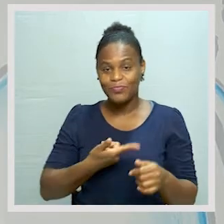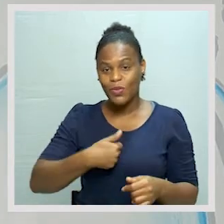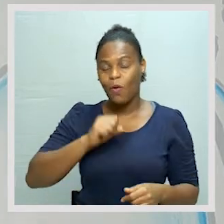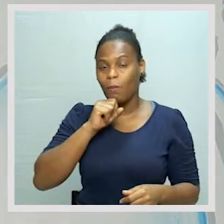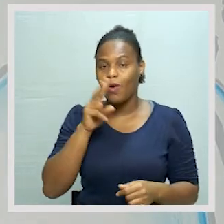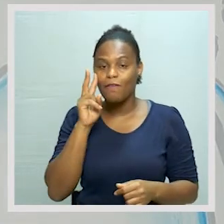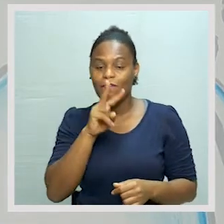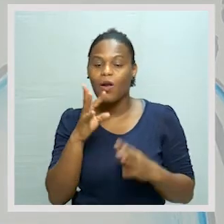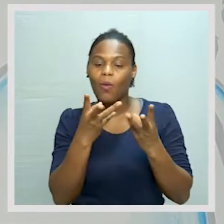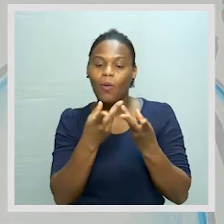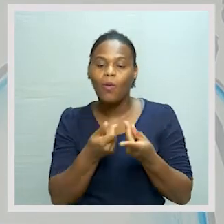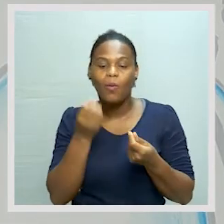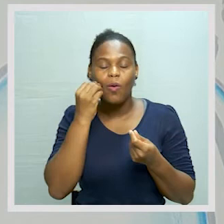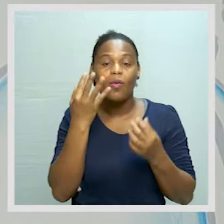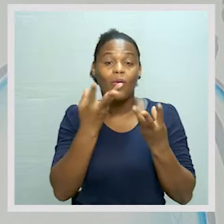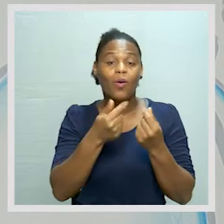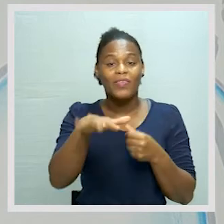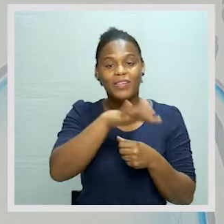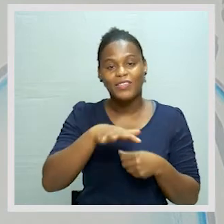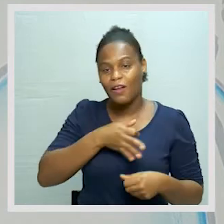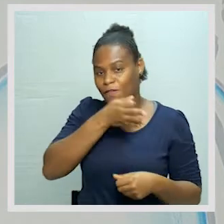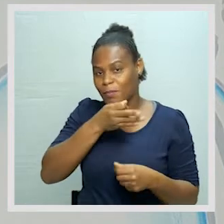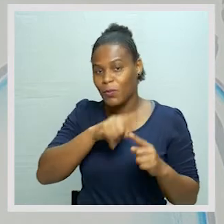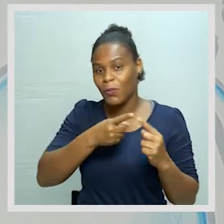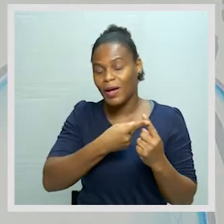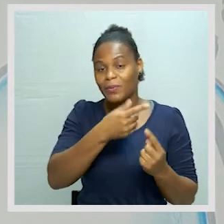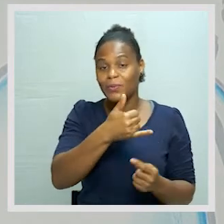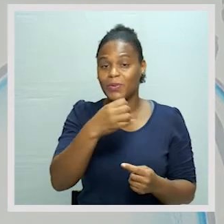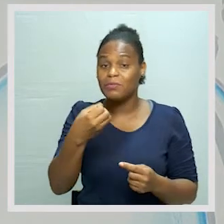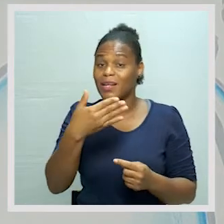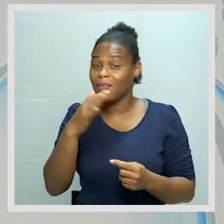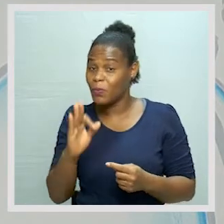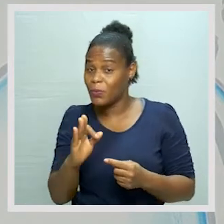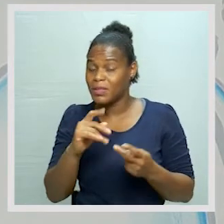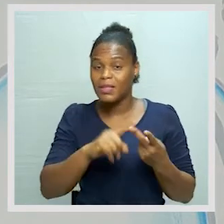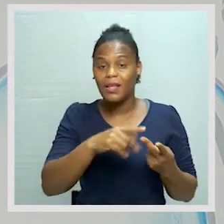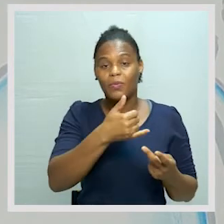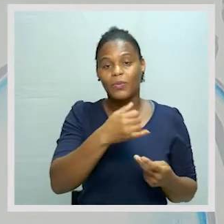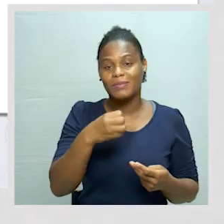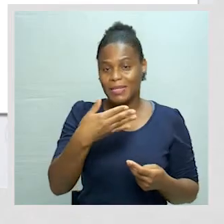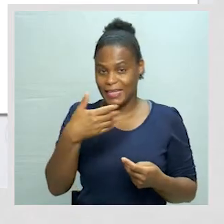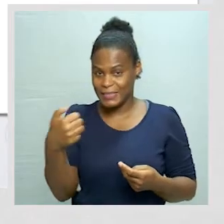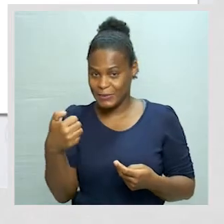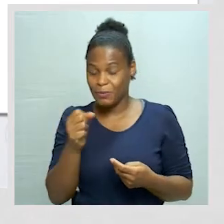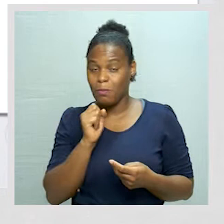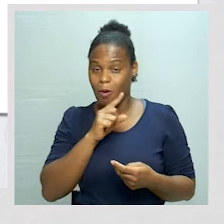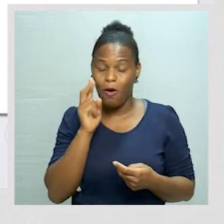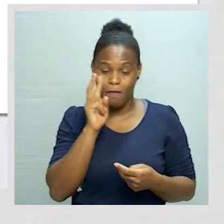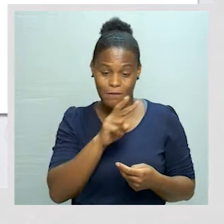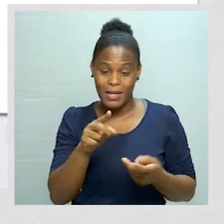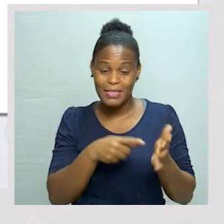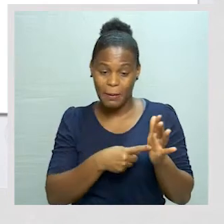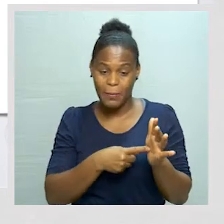Podemos ver as operações das contas nacionais das famílias em 2014 e em 2015. Vocês podem